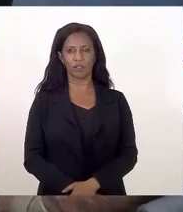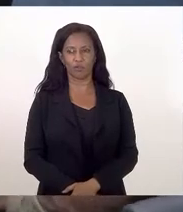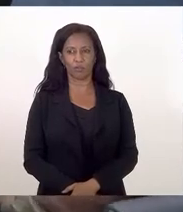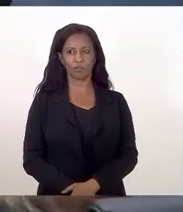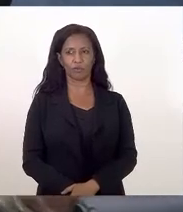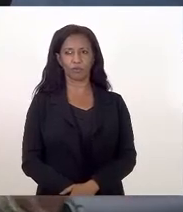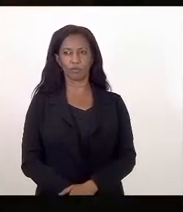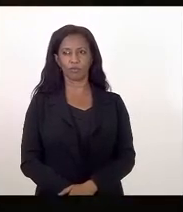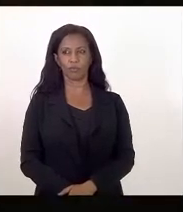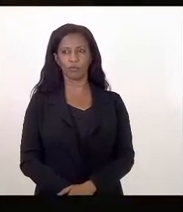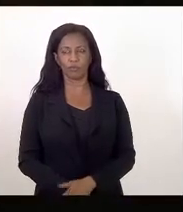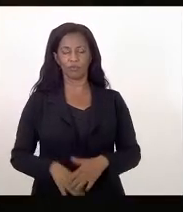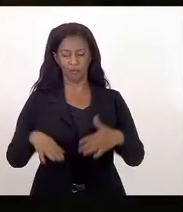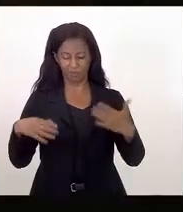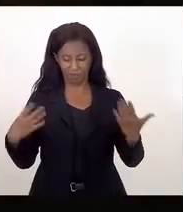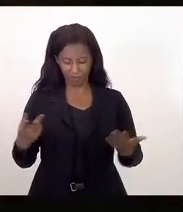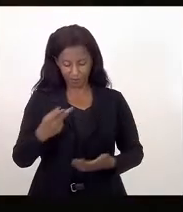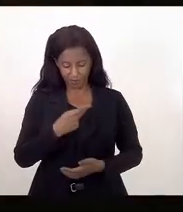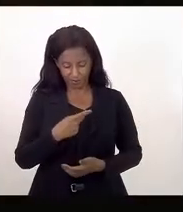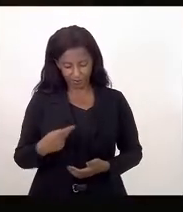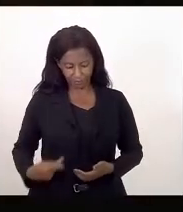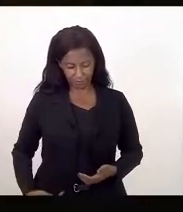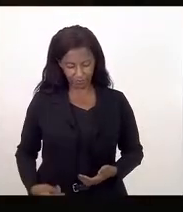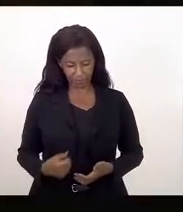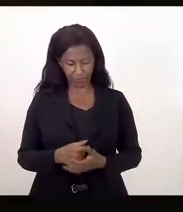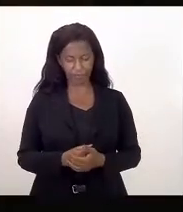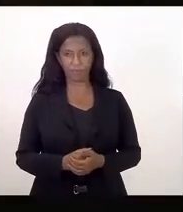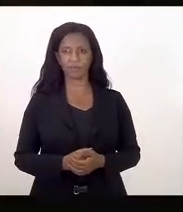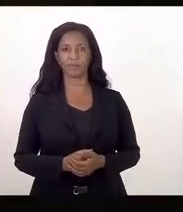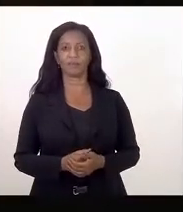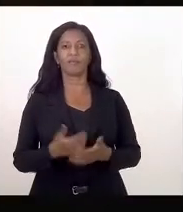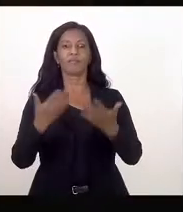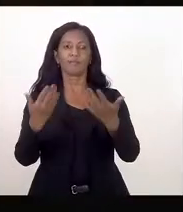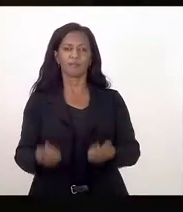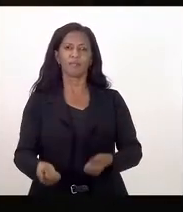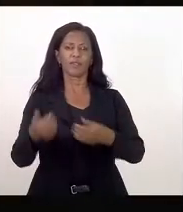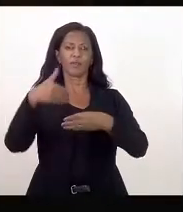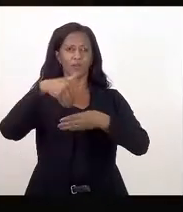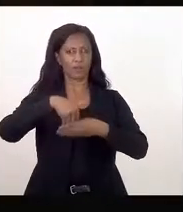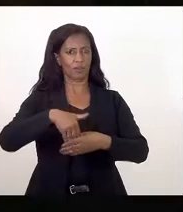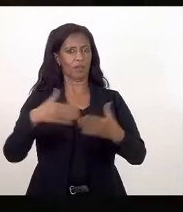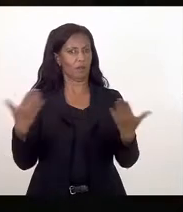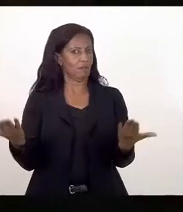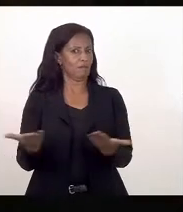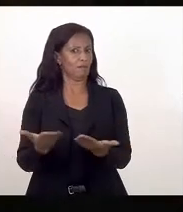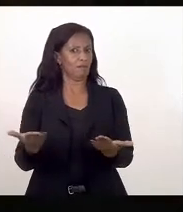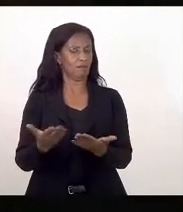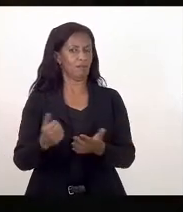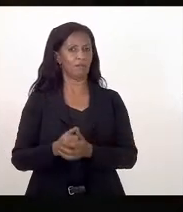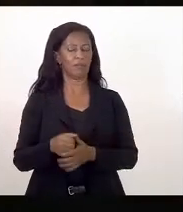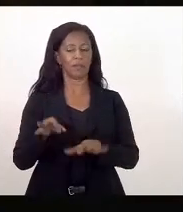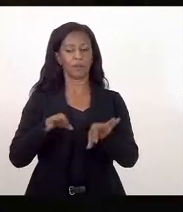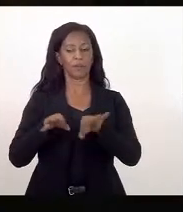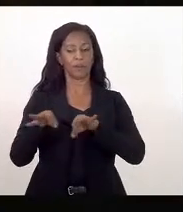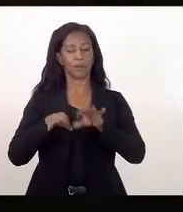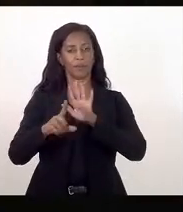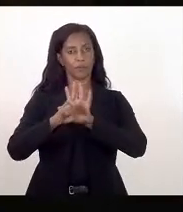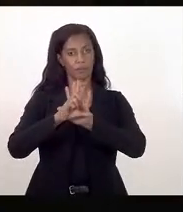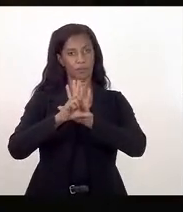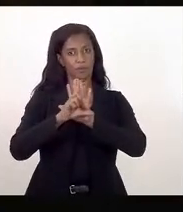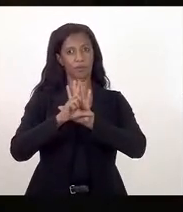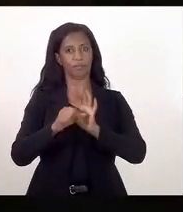Sr. Presidente. Vamos votar agora o projeto de lei